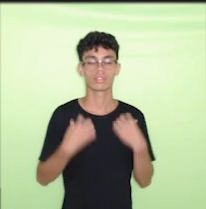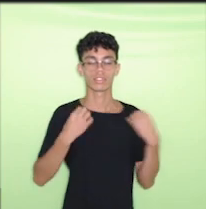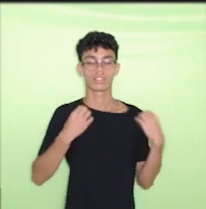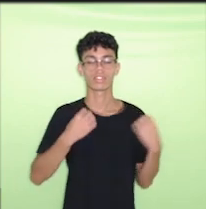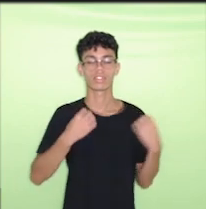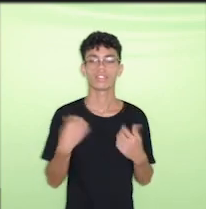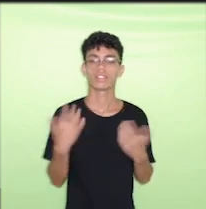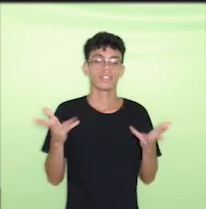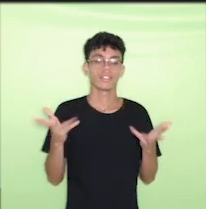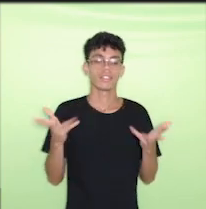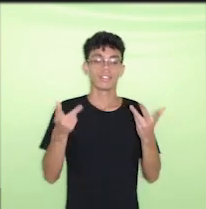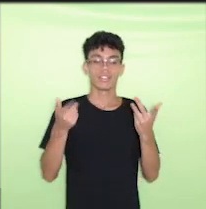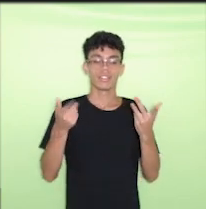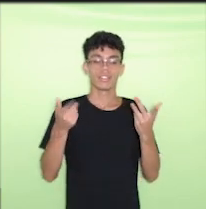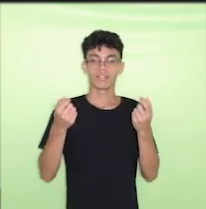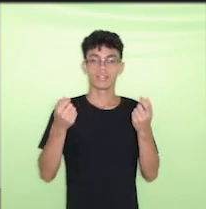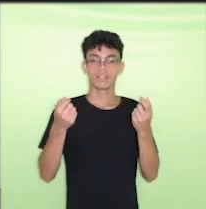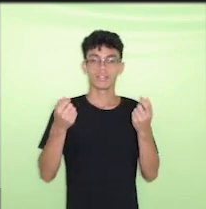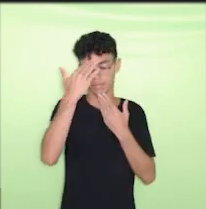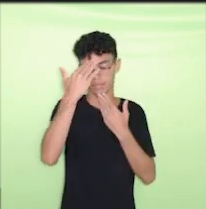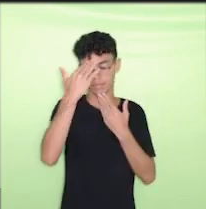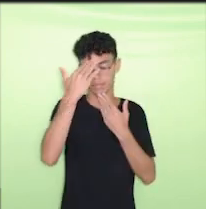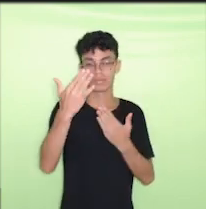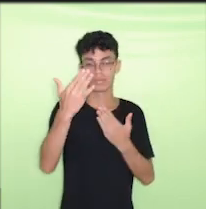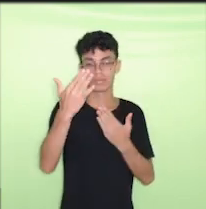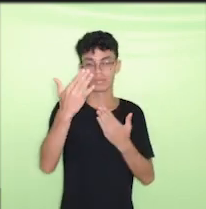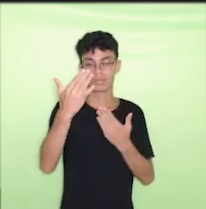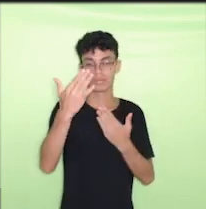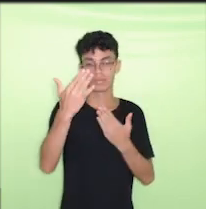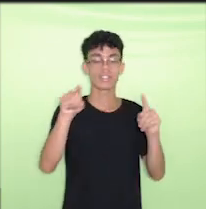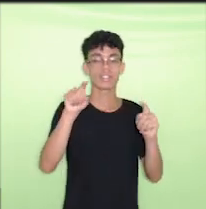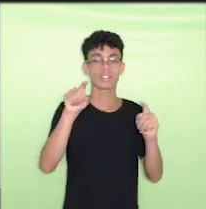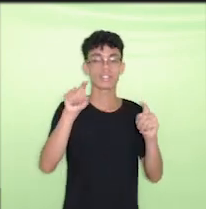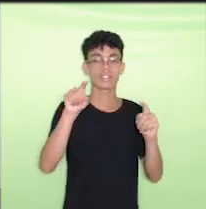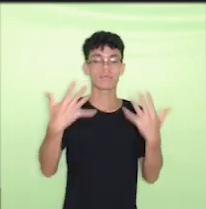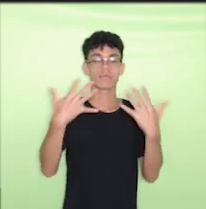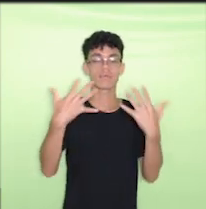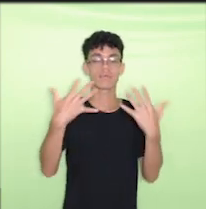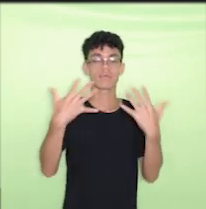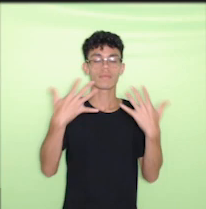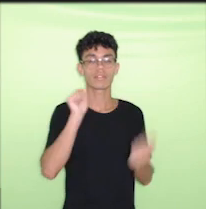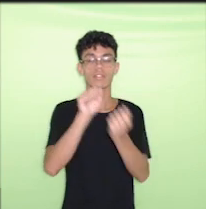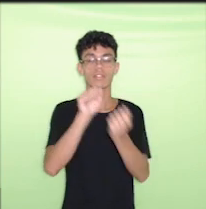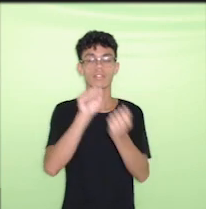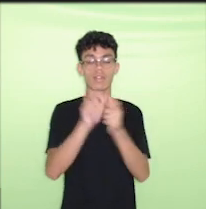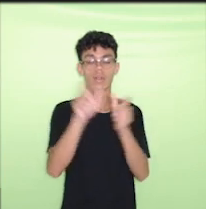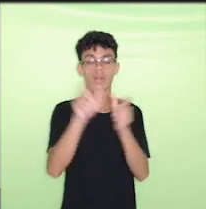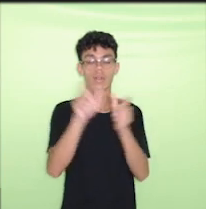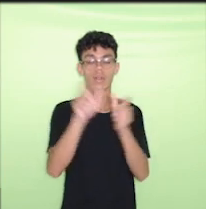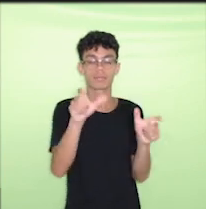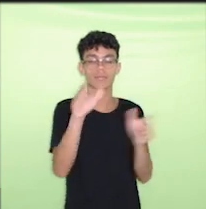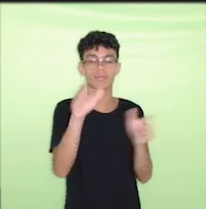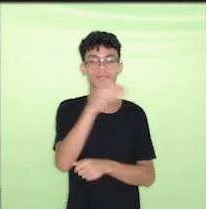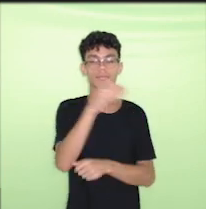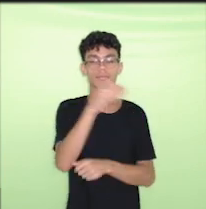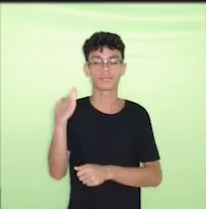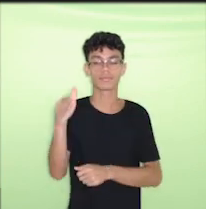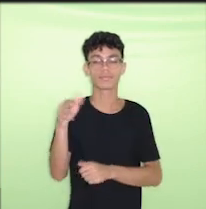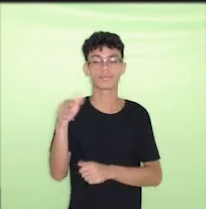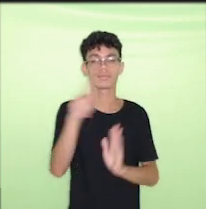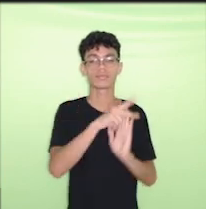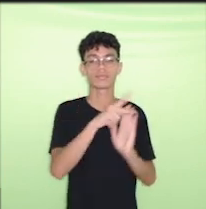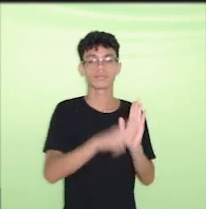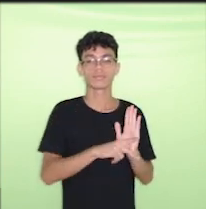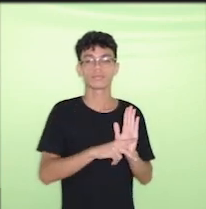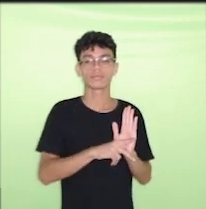Maravilha, gente. Eu quero agradecer a presença de todo mundo, agradecer mais uma vez o elenco por embarcar com a gente